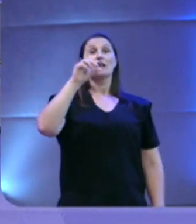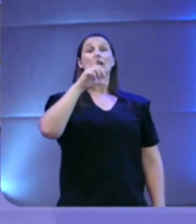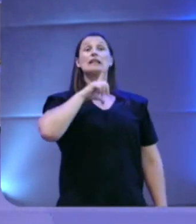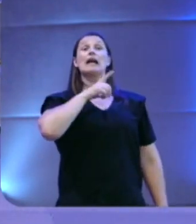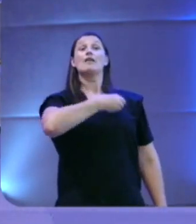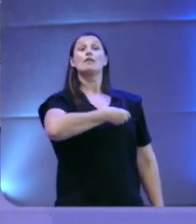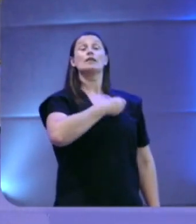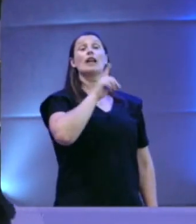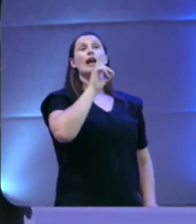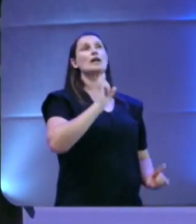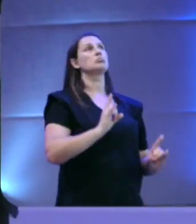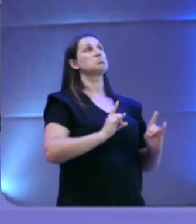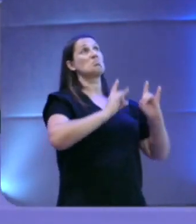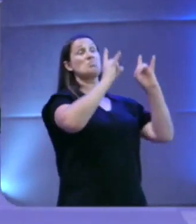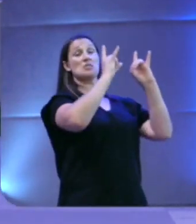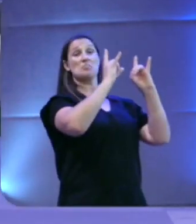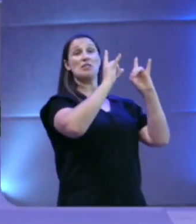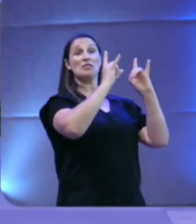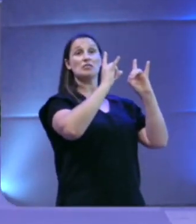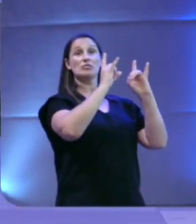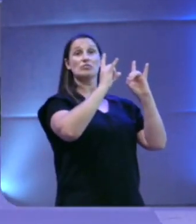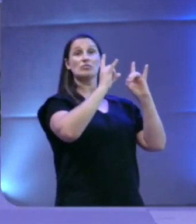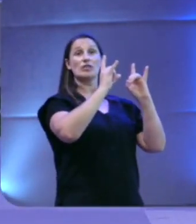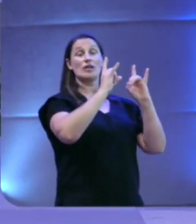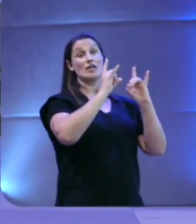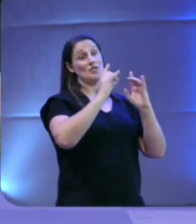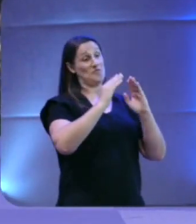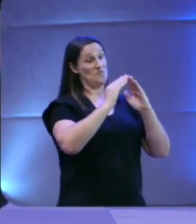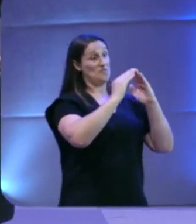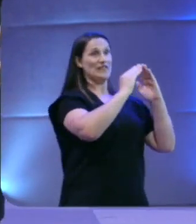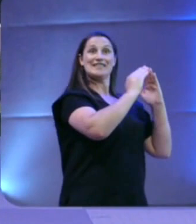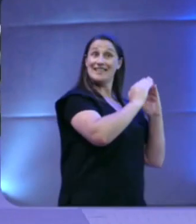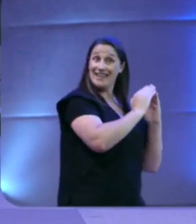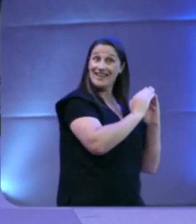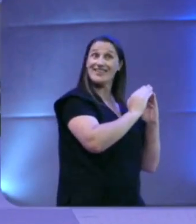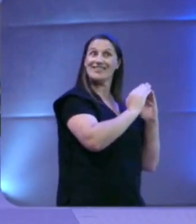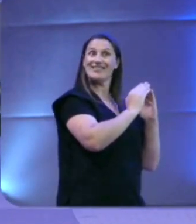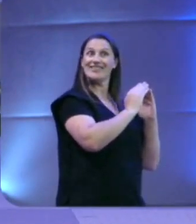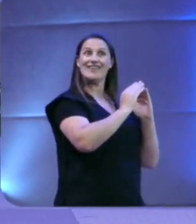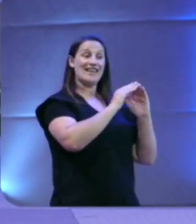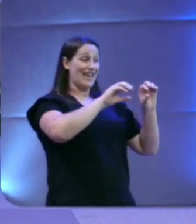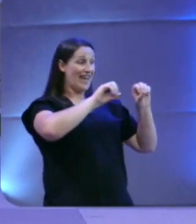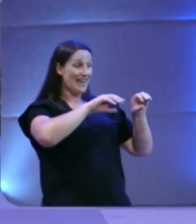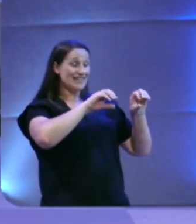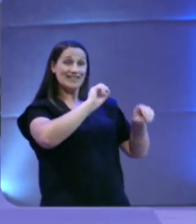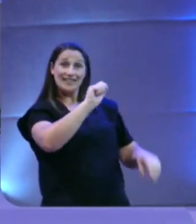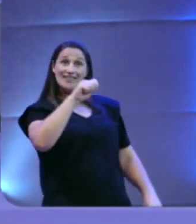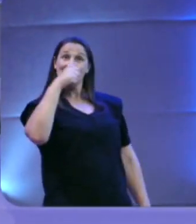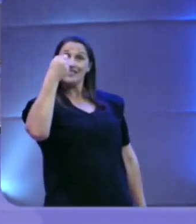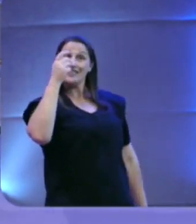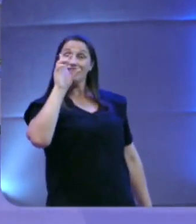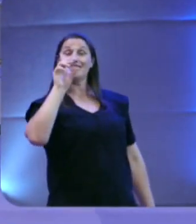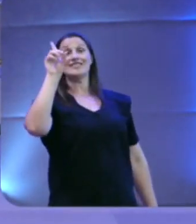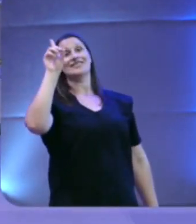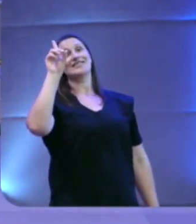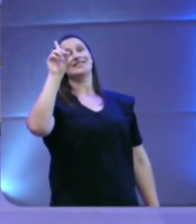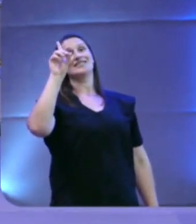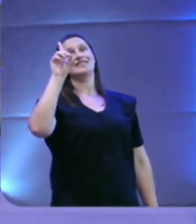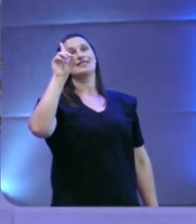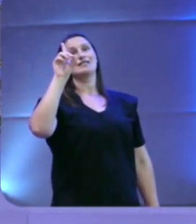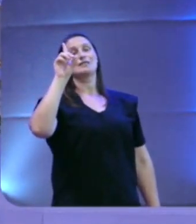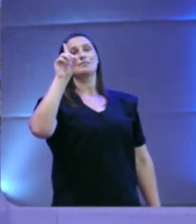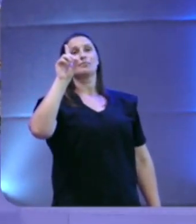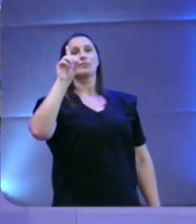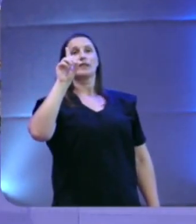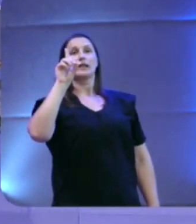no seu apartamento, na sua casa, você faz isso com os seus vizinhos. Você está lá na sua empresa, você faz isso com o teu chefe, com os teus colegas, com o